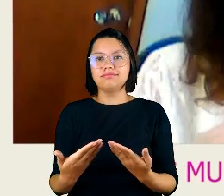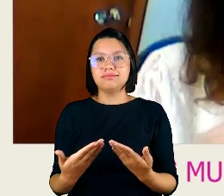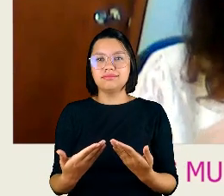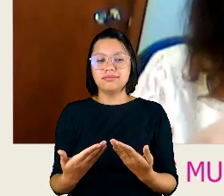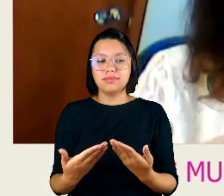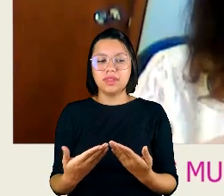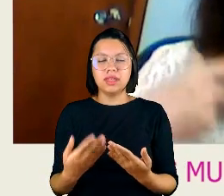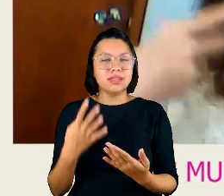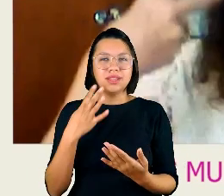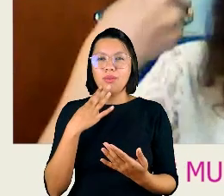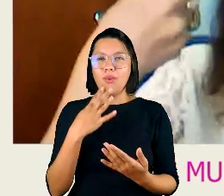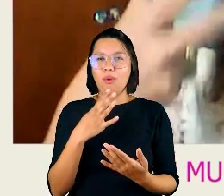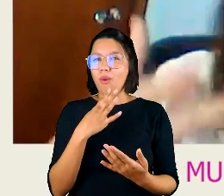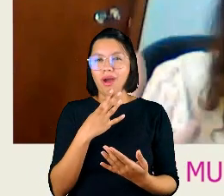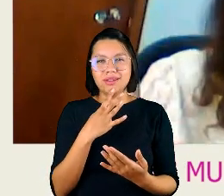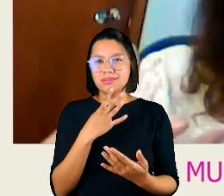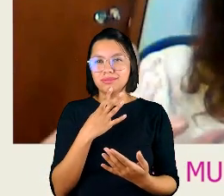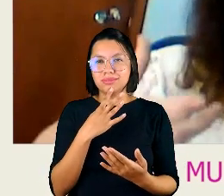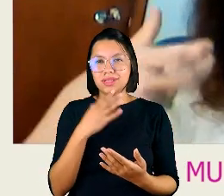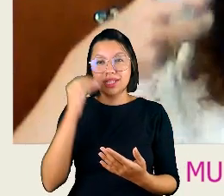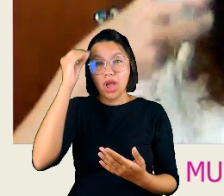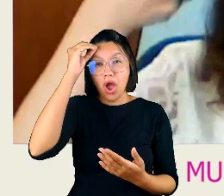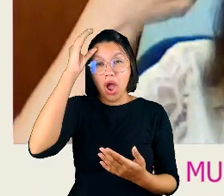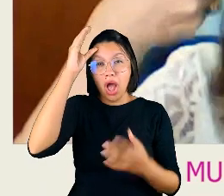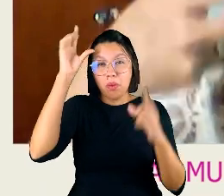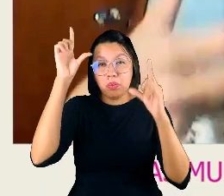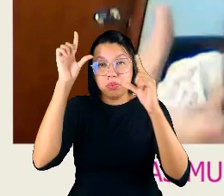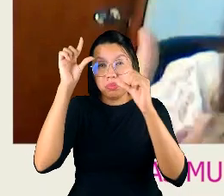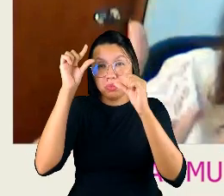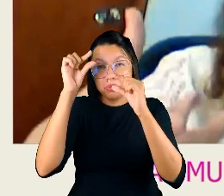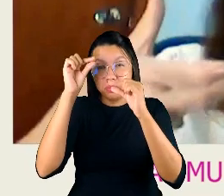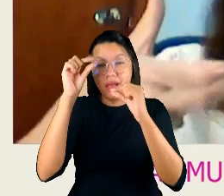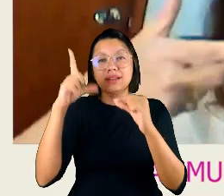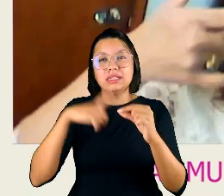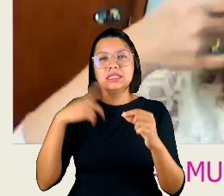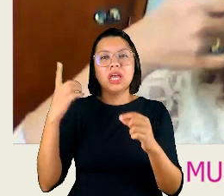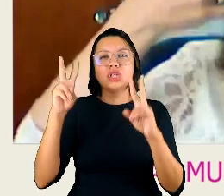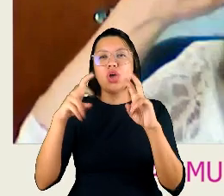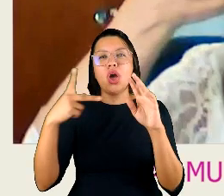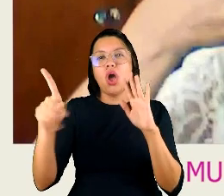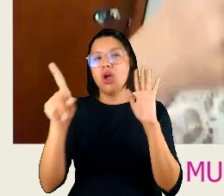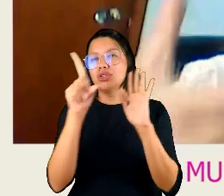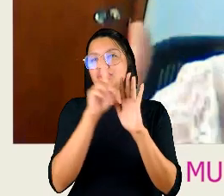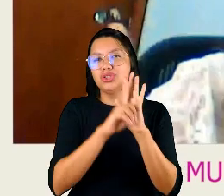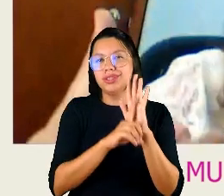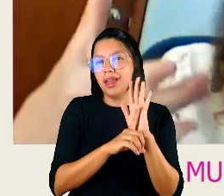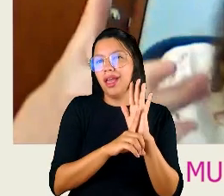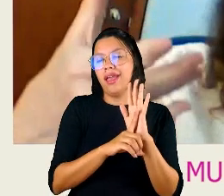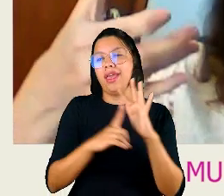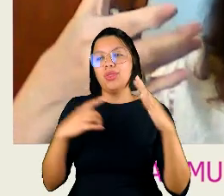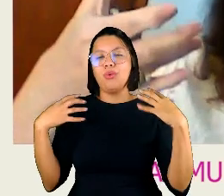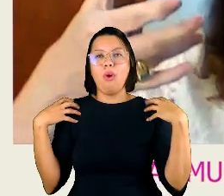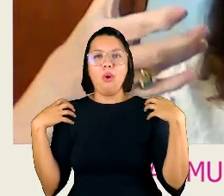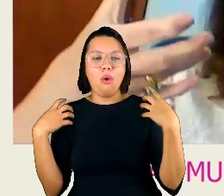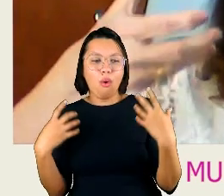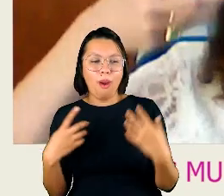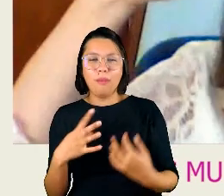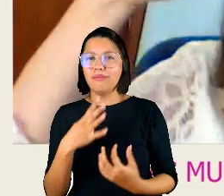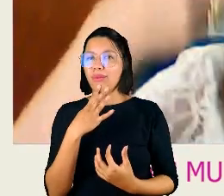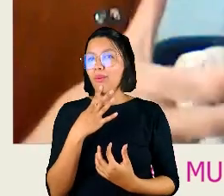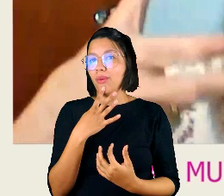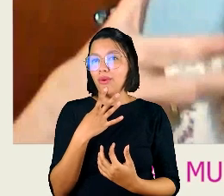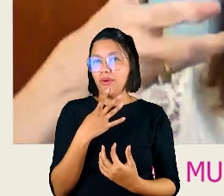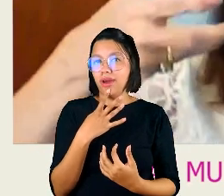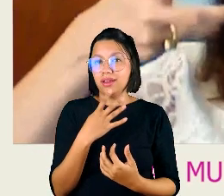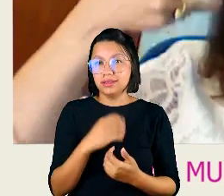desconhecimentos que as mulheres têm sobre os seus direitos, sobre os seus corpos, elas não conhecem a sua vagina,